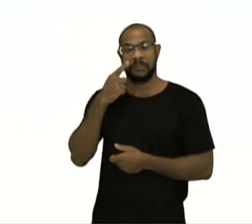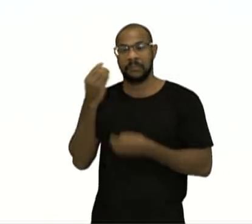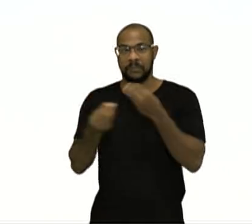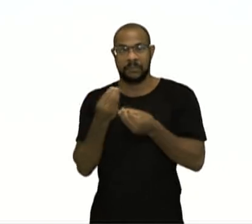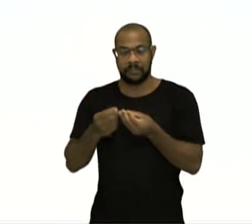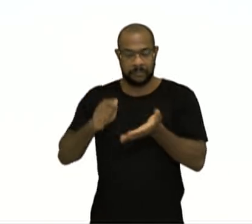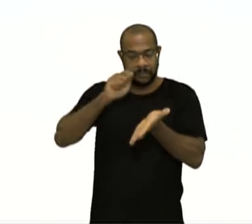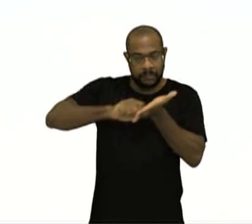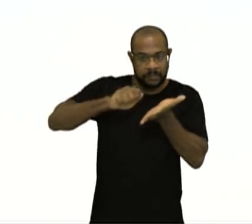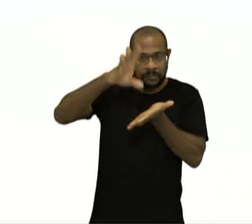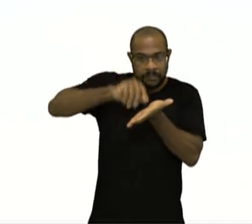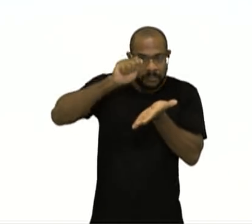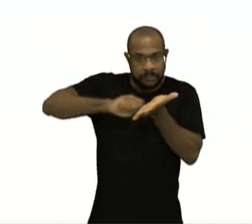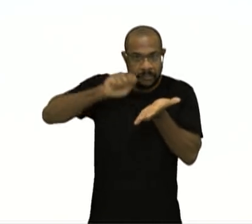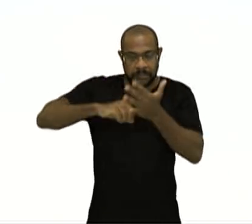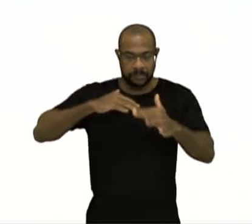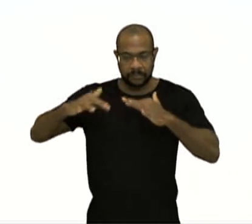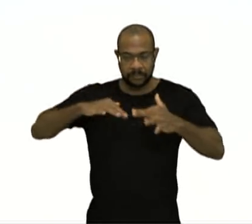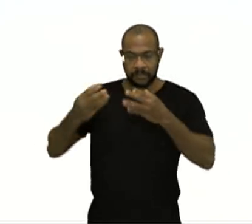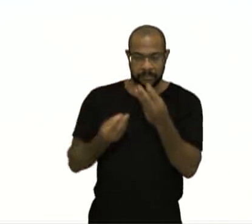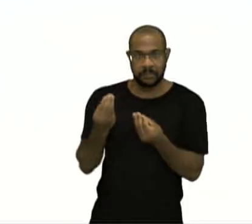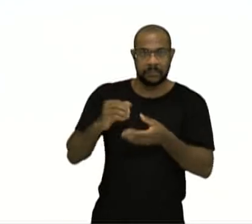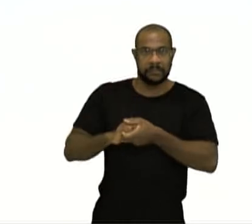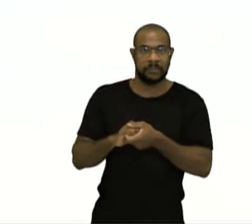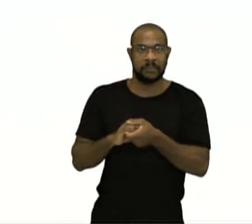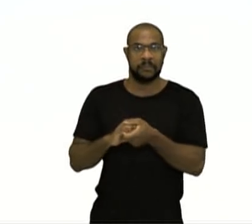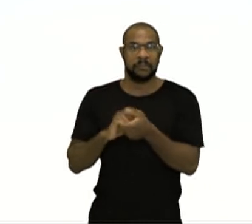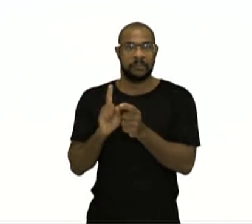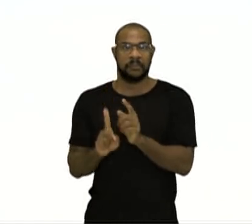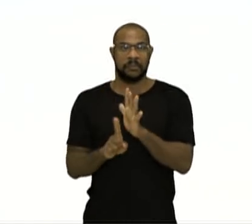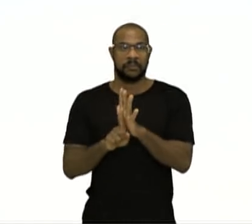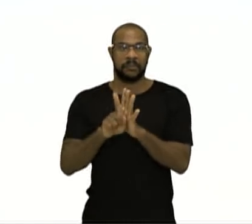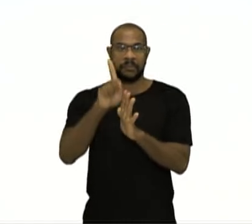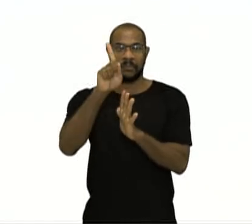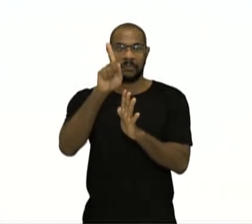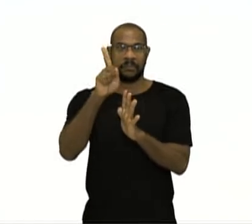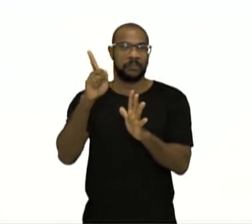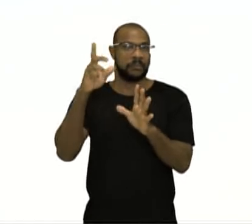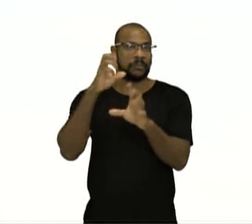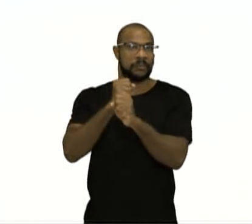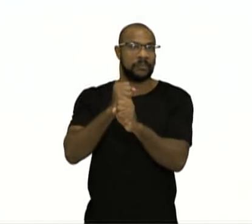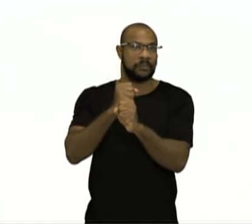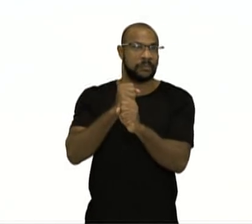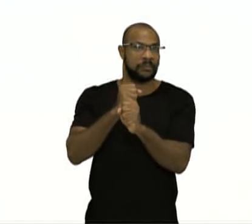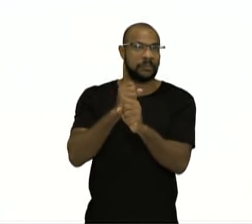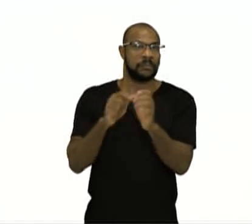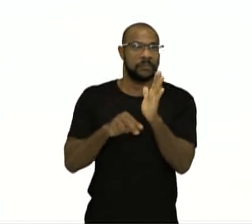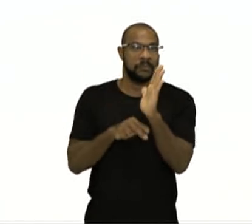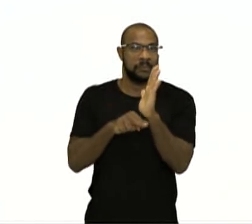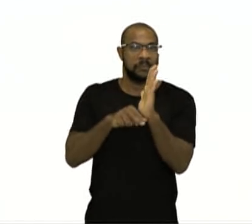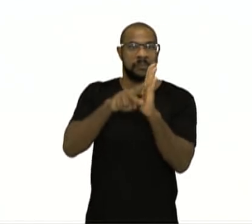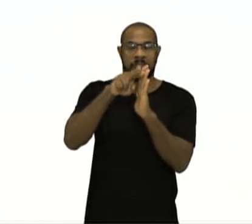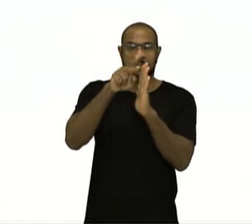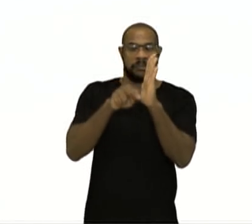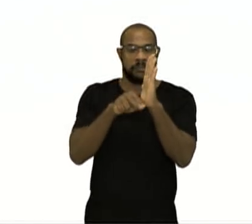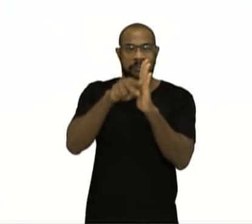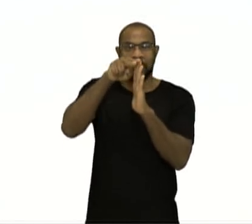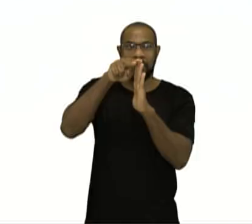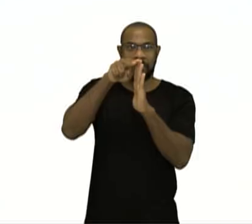o movimento, indicando setinha para cima é para sobe e setinha para baixo é para desce.